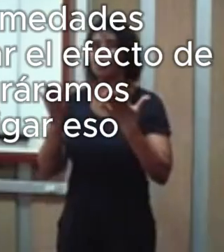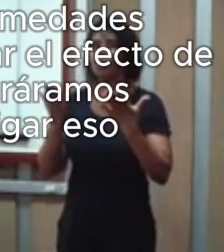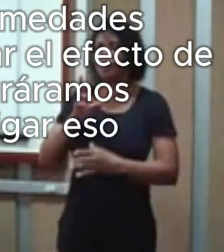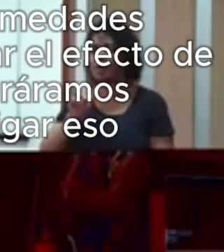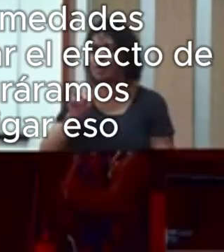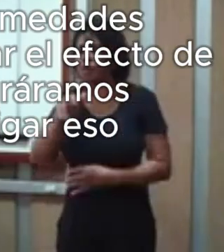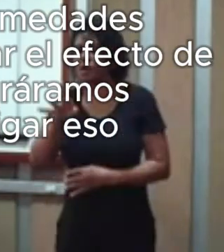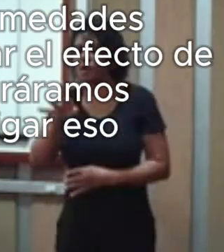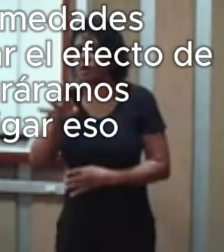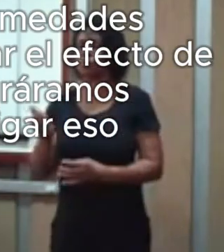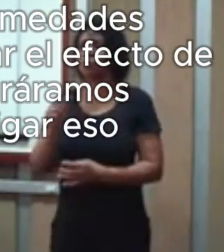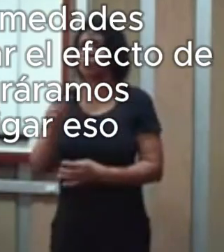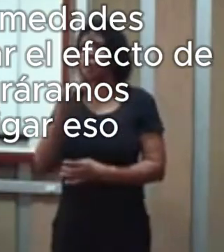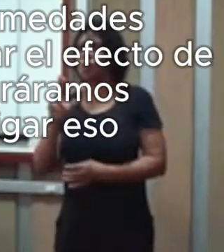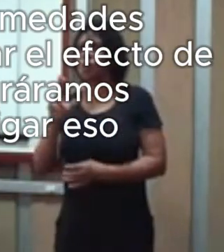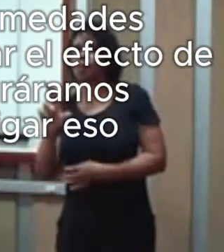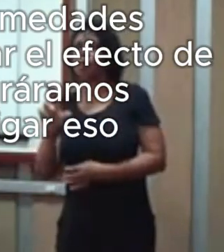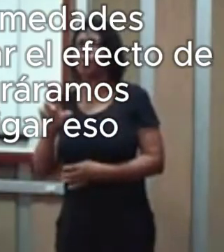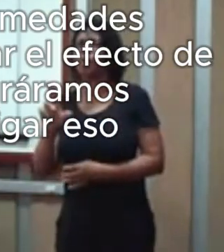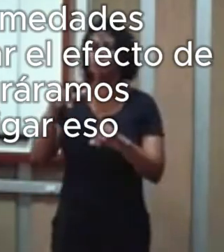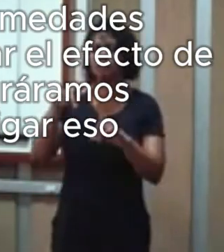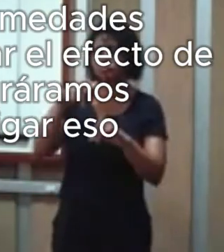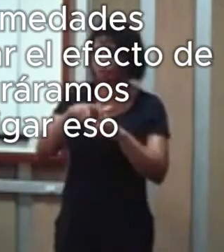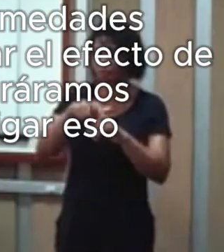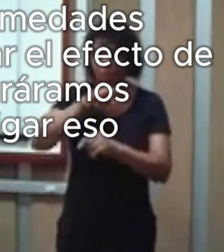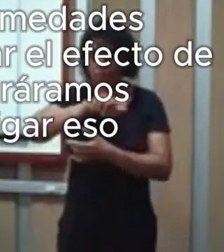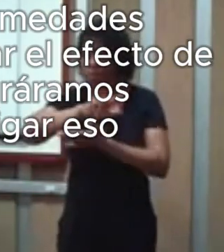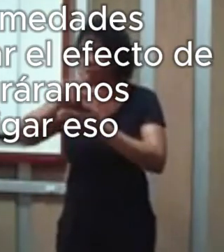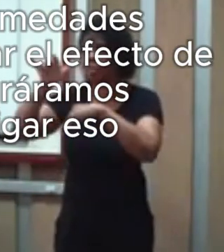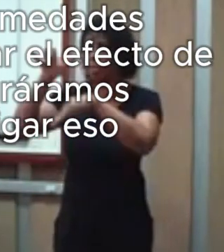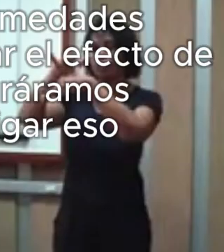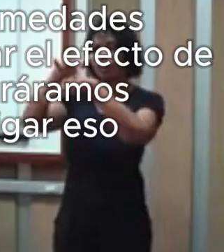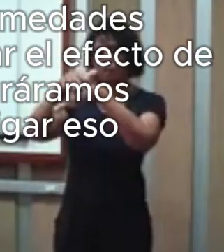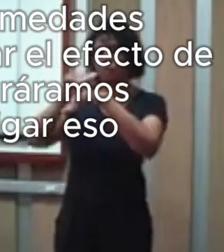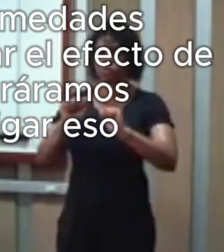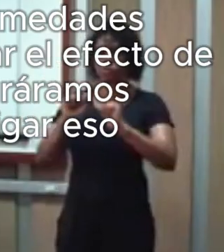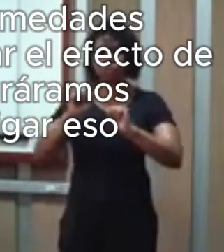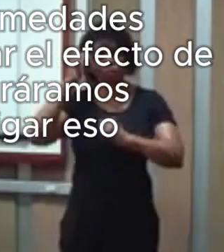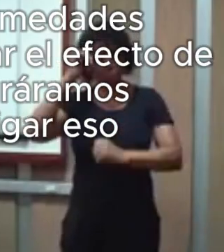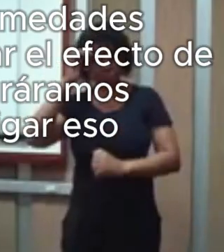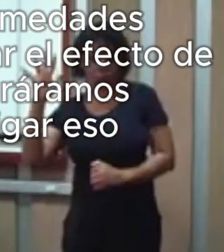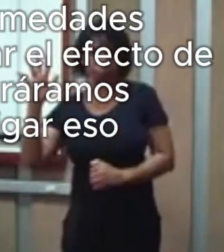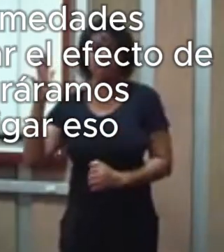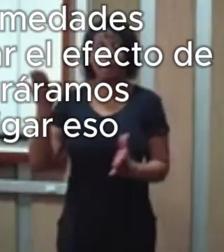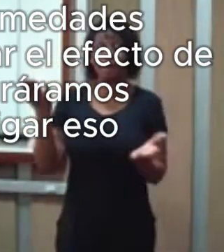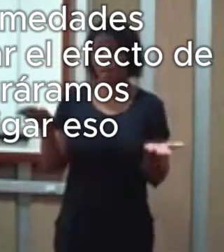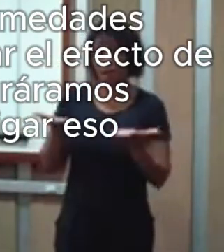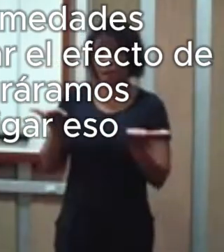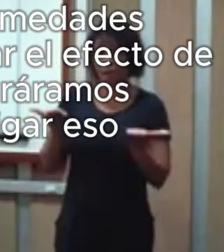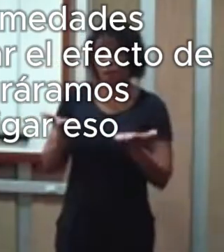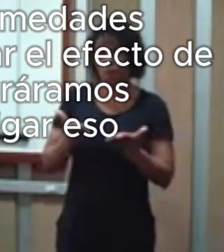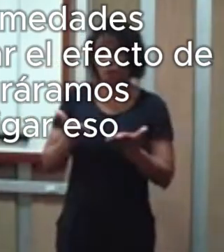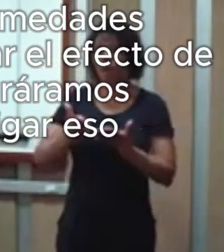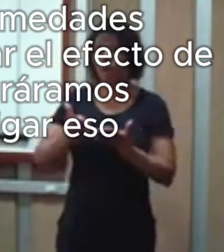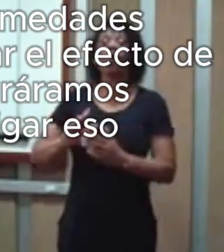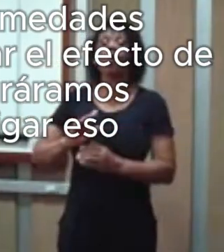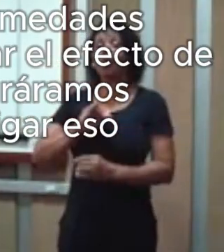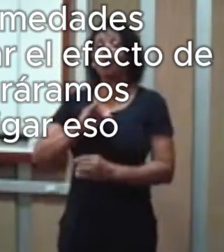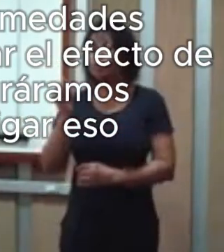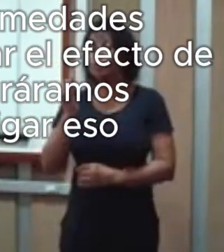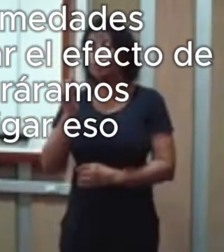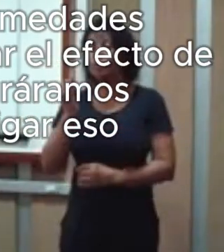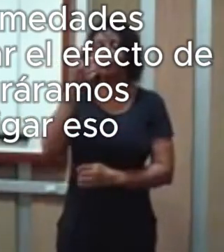Huntington, ou esclerose lateral amiotrófica, tem várias doenças que a gente pode pensar. Tá? Agora, o ideal seria que a gente